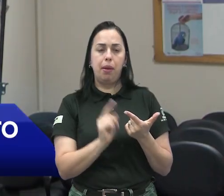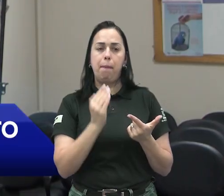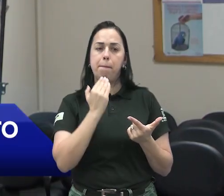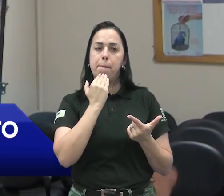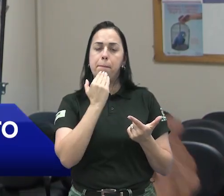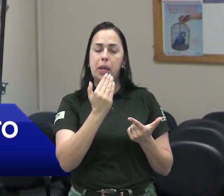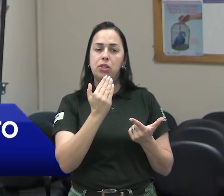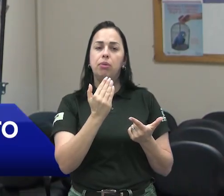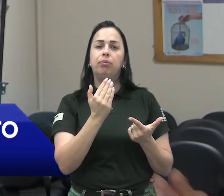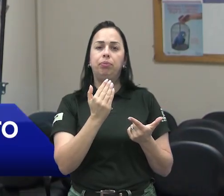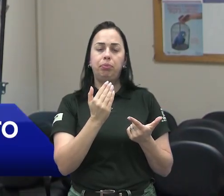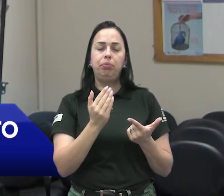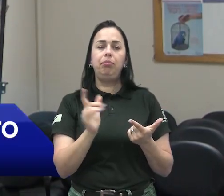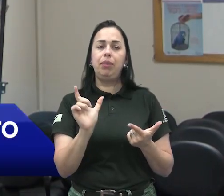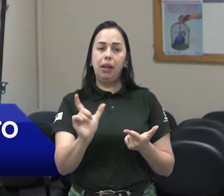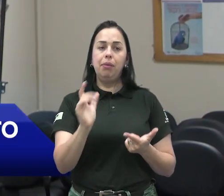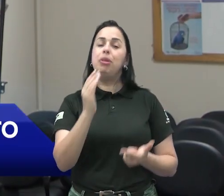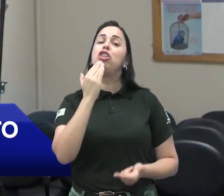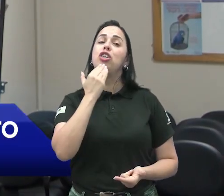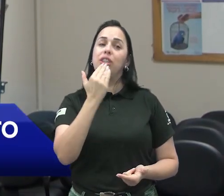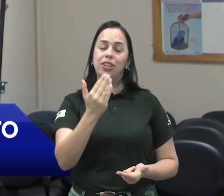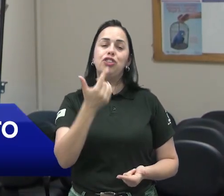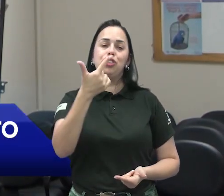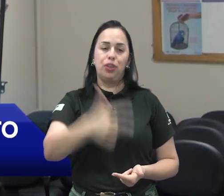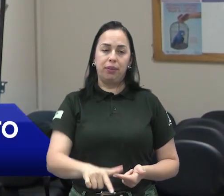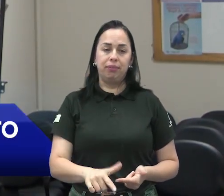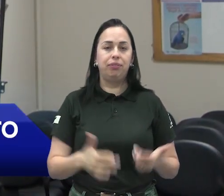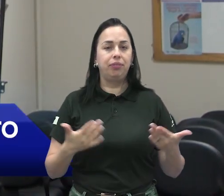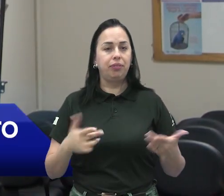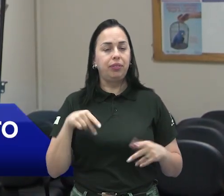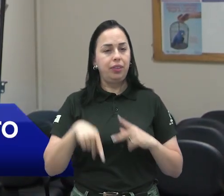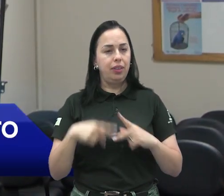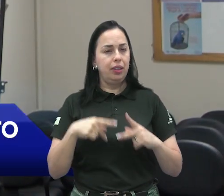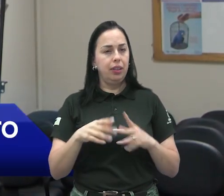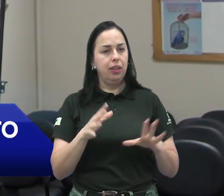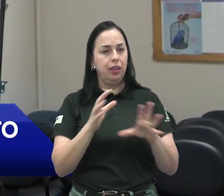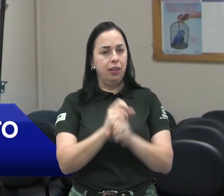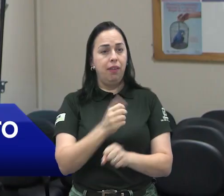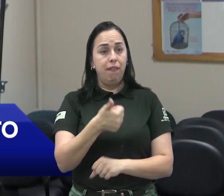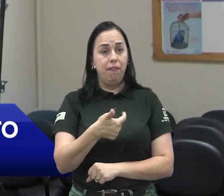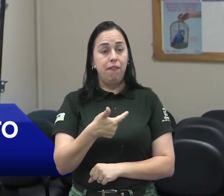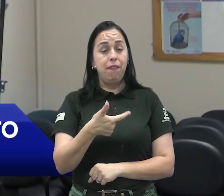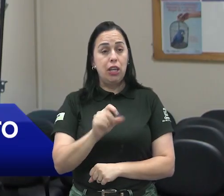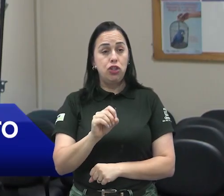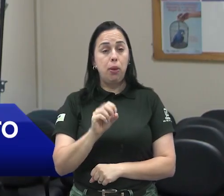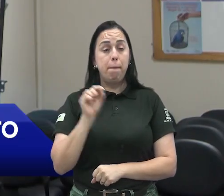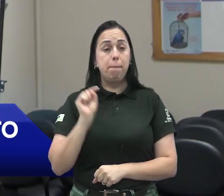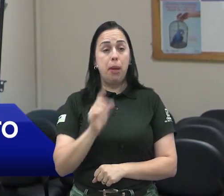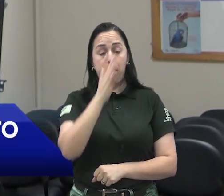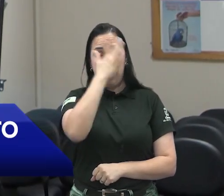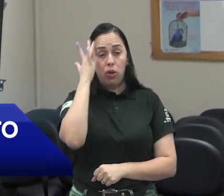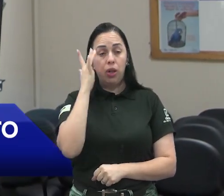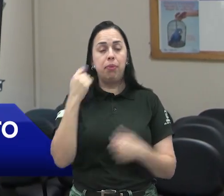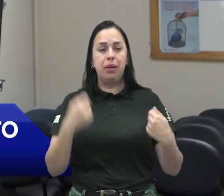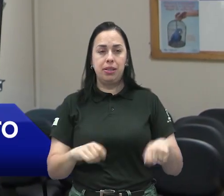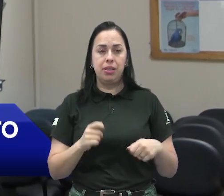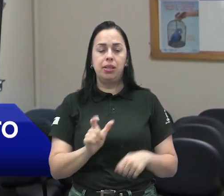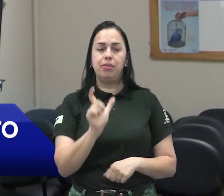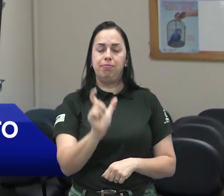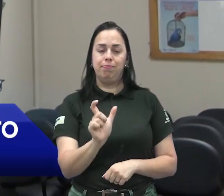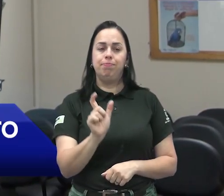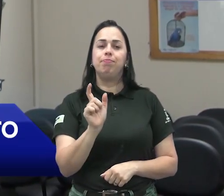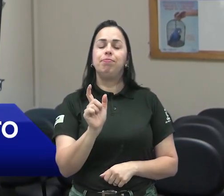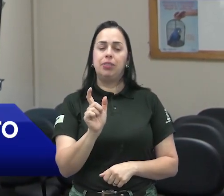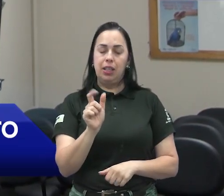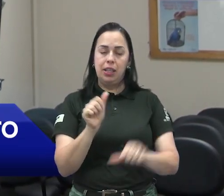multa e pedir uma revisão do título. Então, aqui em São José são mais de 20 mil eleitores que estão nessa